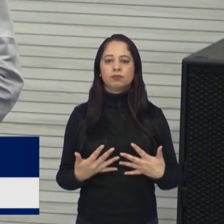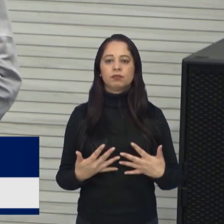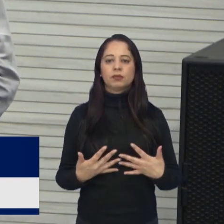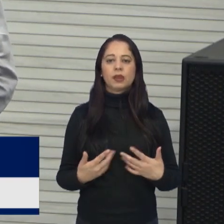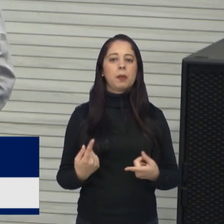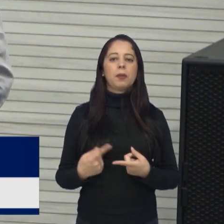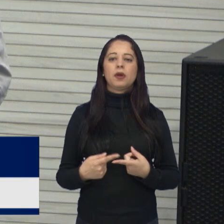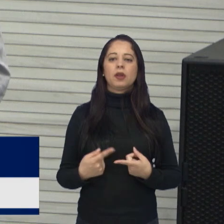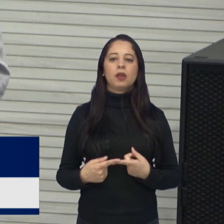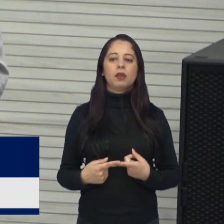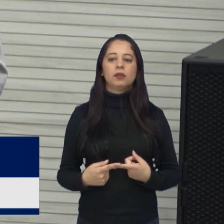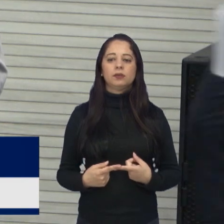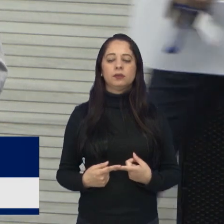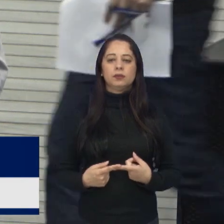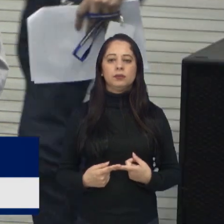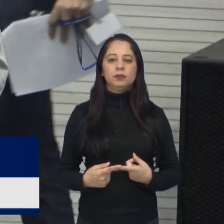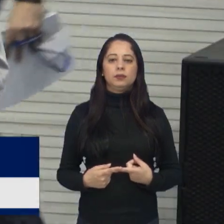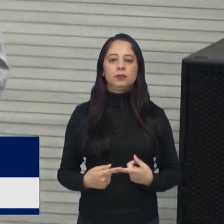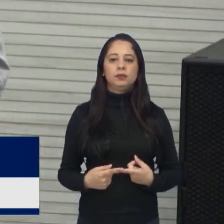porque